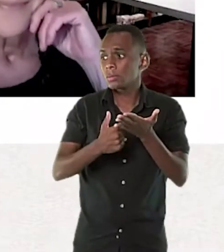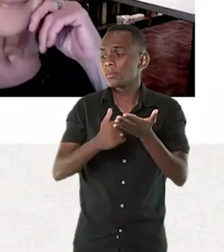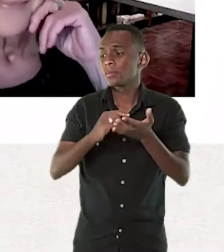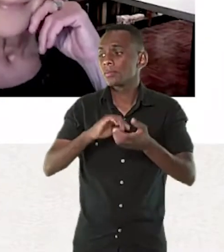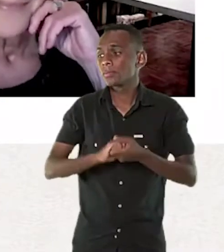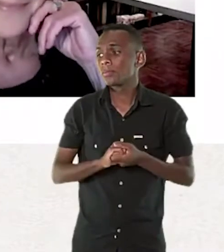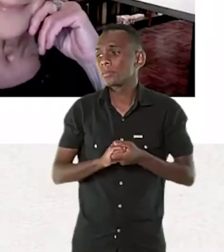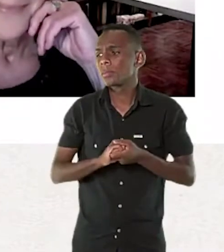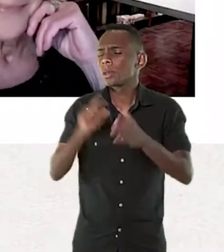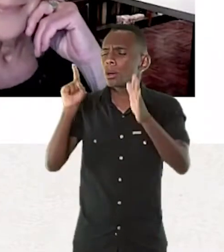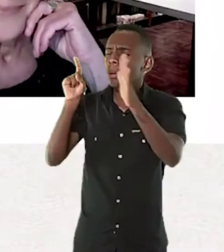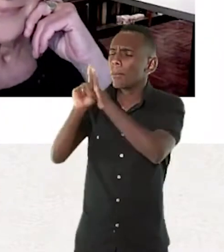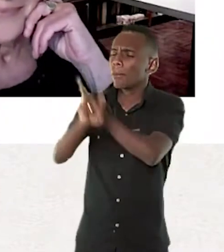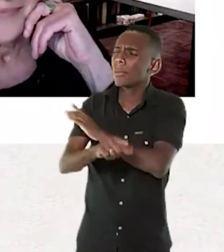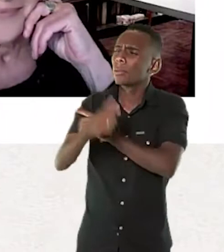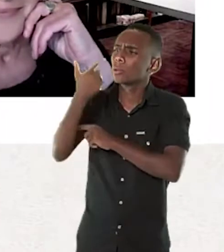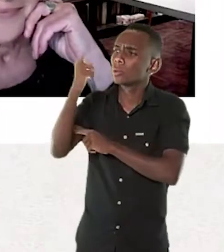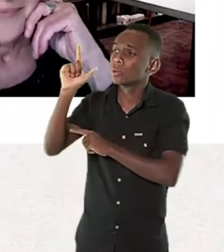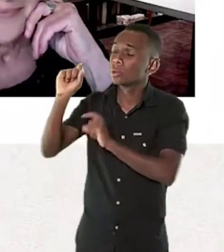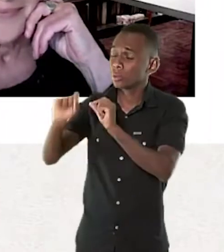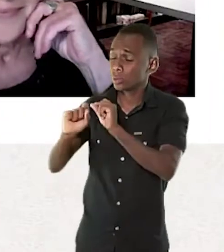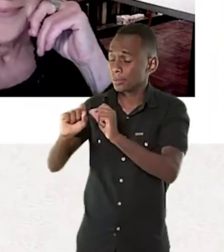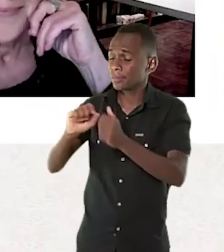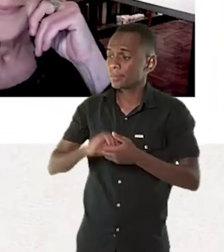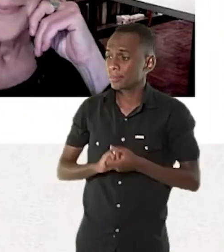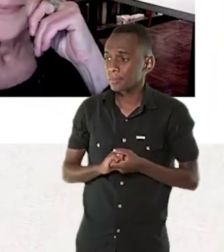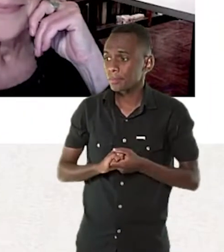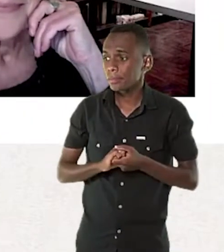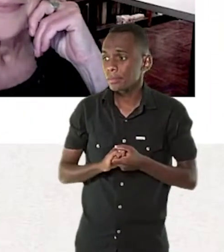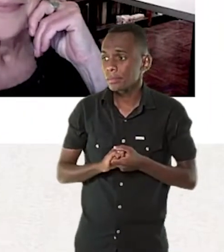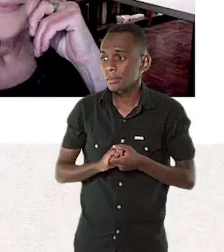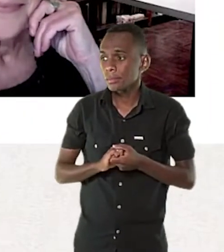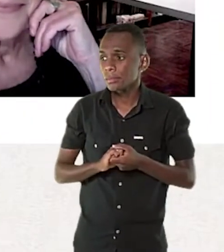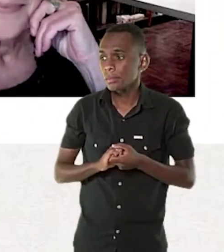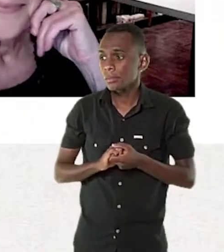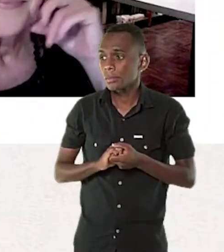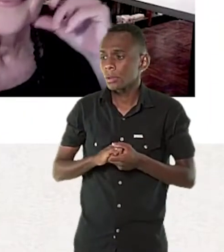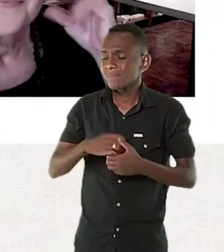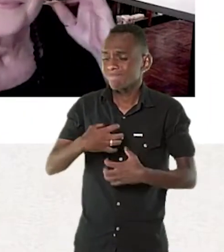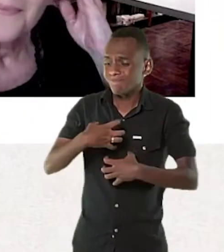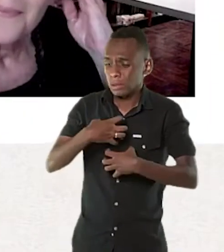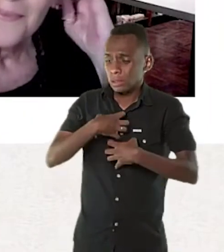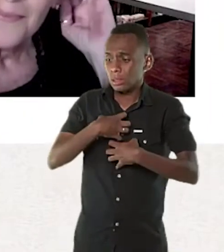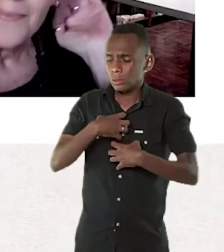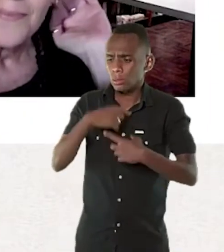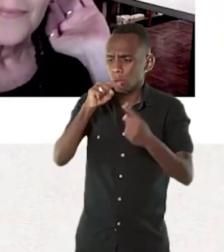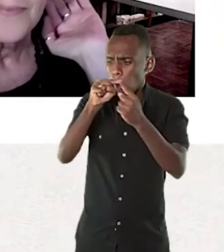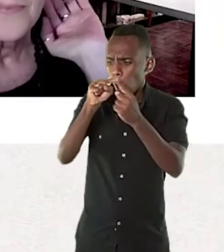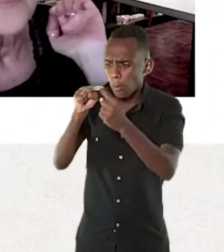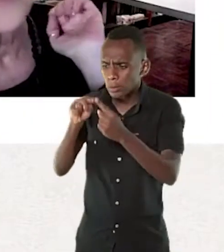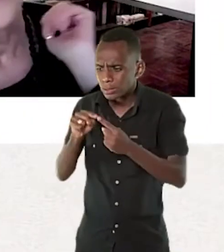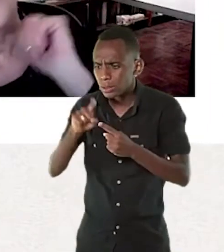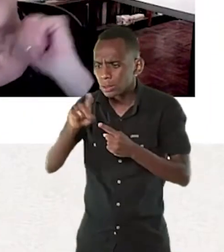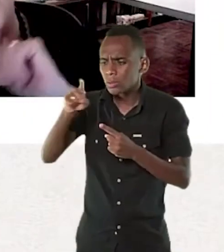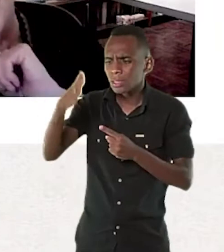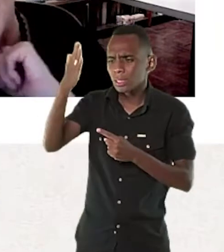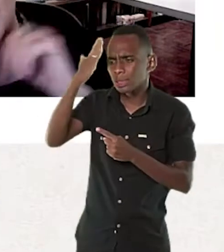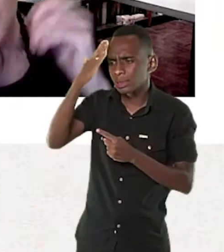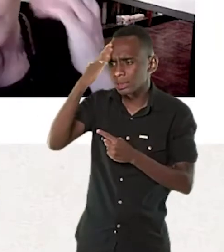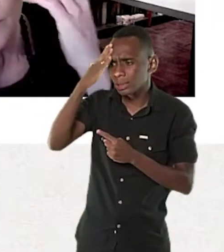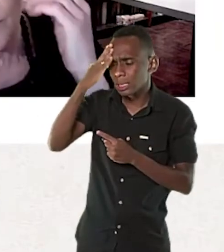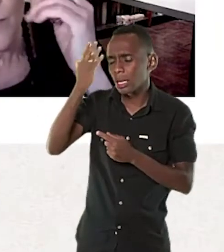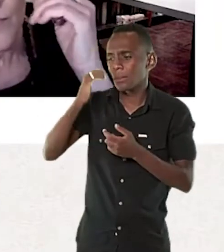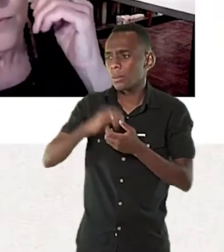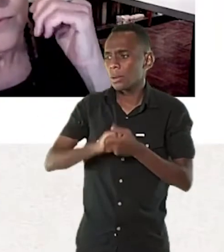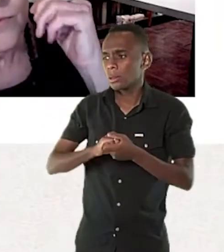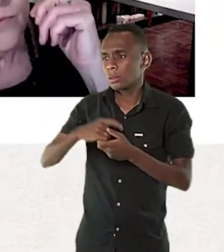Minha pergunta é de outro mundo. Quais são os efeitos que você calcula, imagina, no